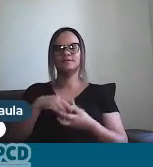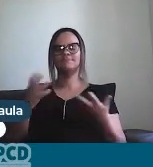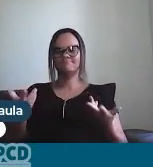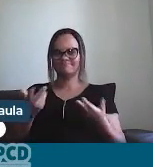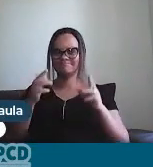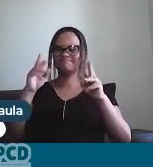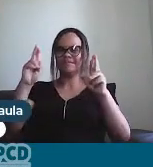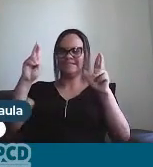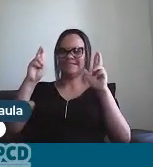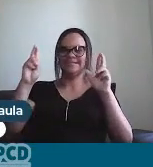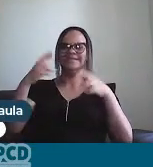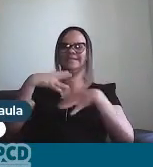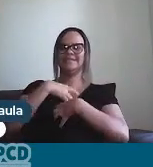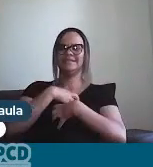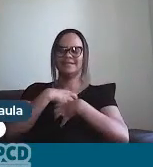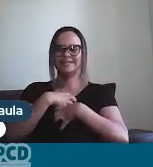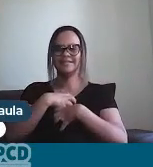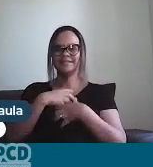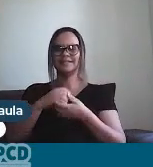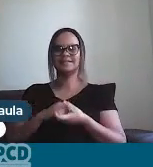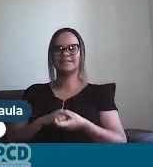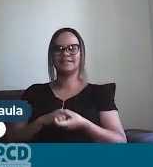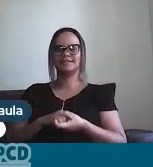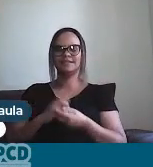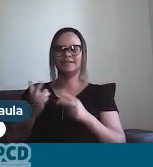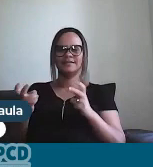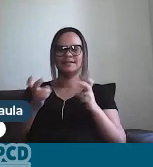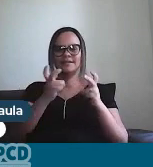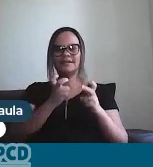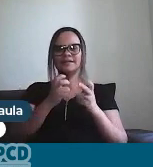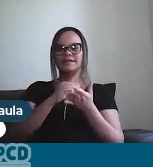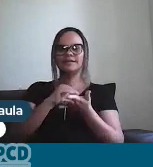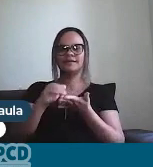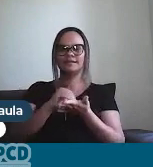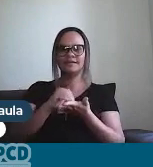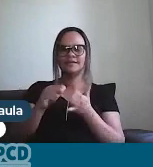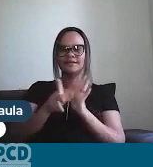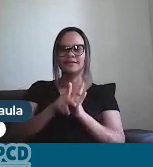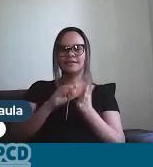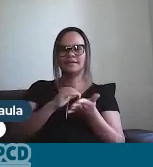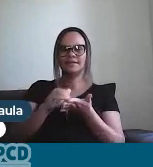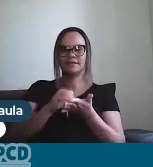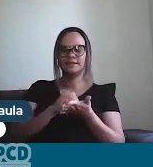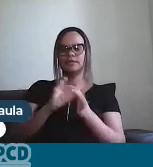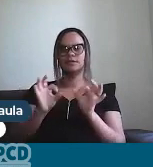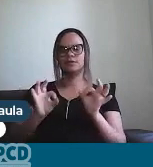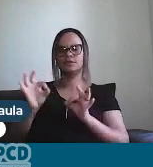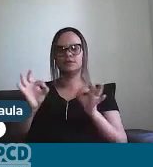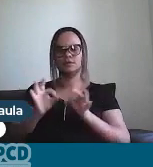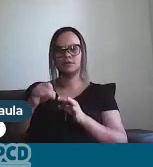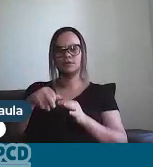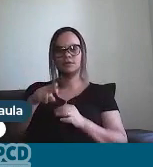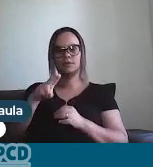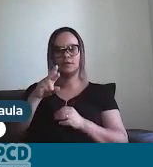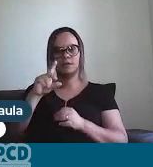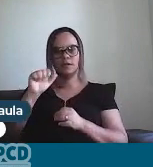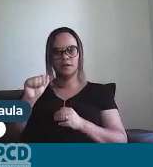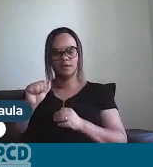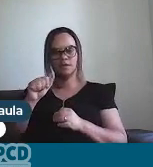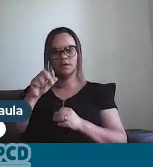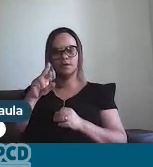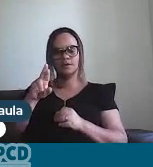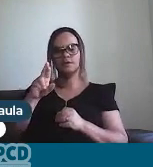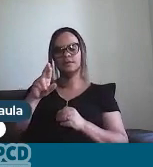dessa vez, porque o clima que eu estou observando lá, né, na própria secretaria, da coordenadora Naira Rodrigues, que é responsável